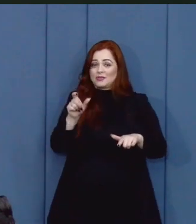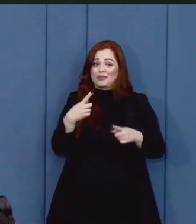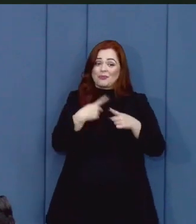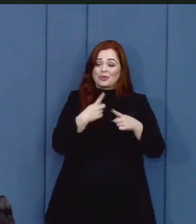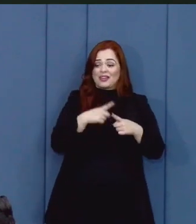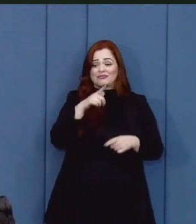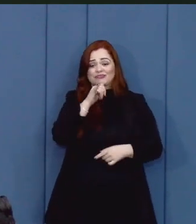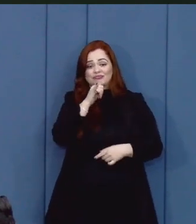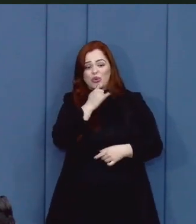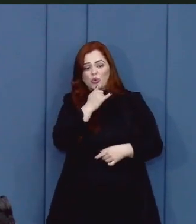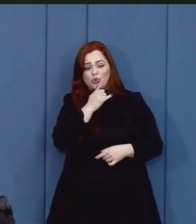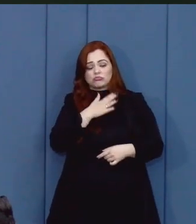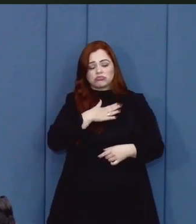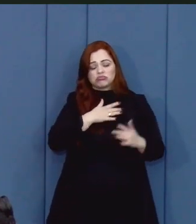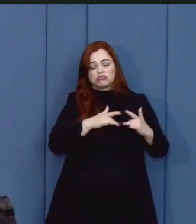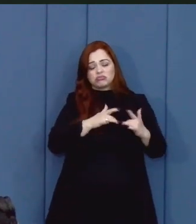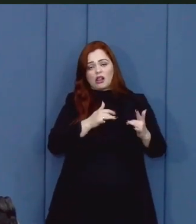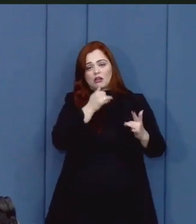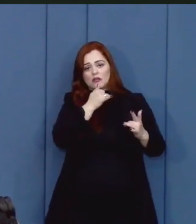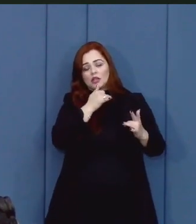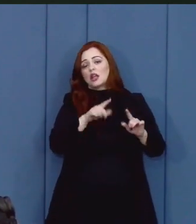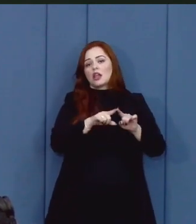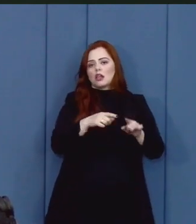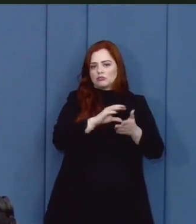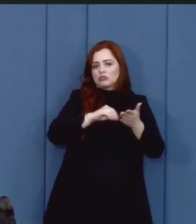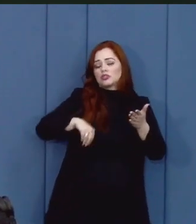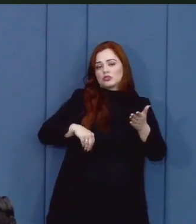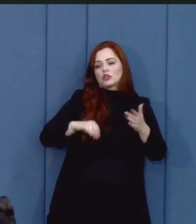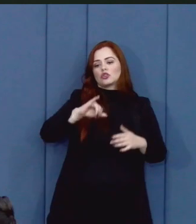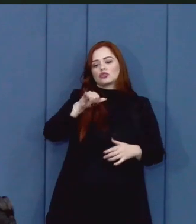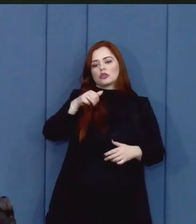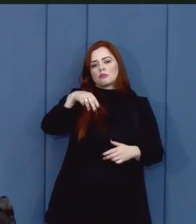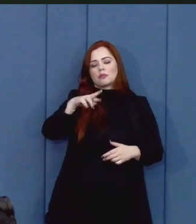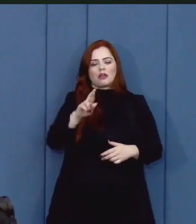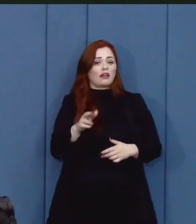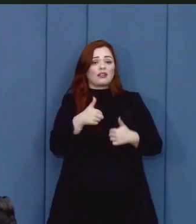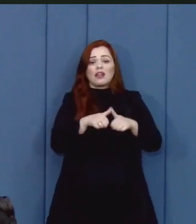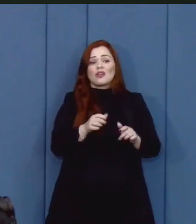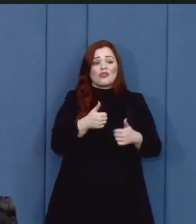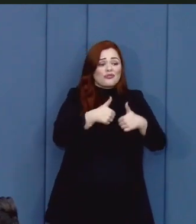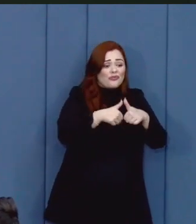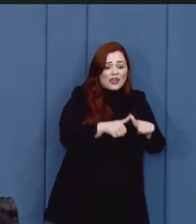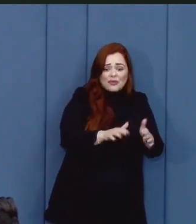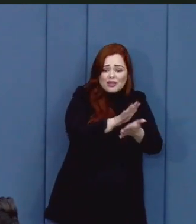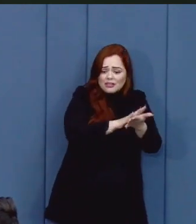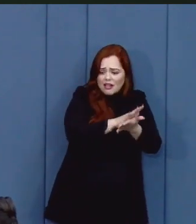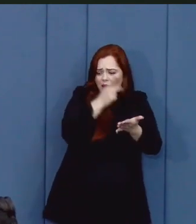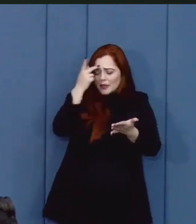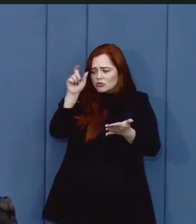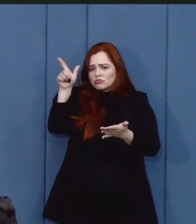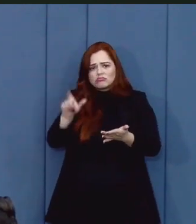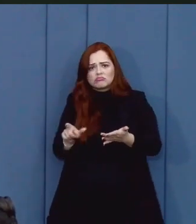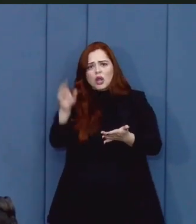pena para mim, doeu o meu coração saber que eu tô deixando, que eu deixei o JMPR e realmente não ficou ninguém lá do Brasil. E o Brasil,